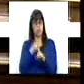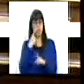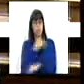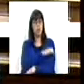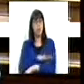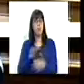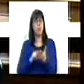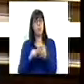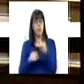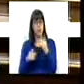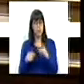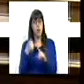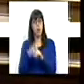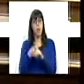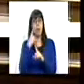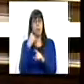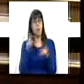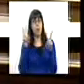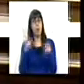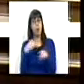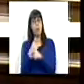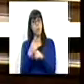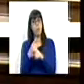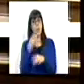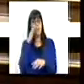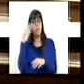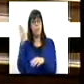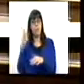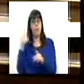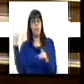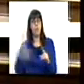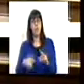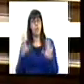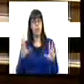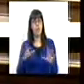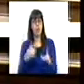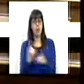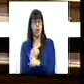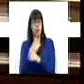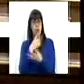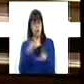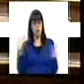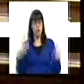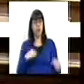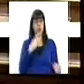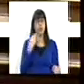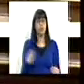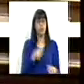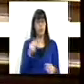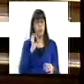à pobreza e para o combate, designadamente, também à imigração forçada de tantos dos nossos